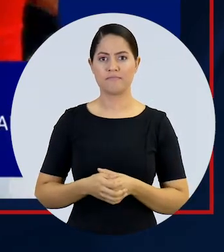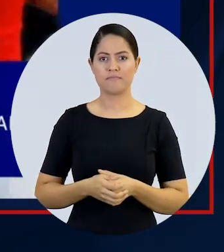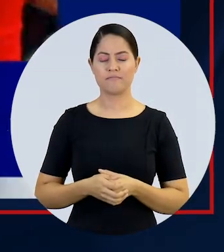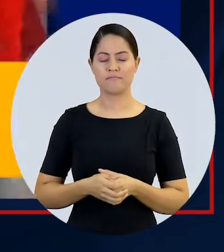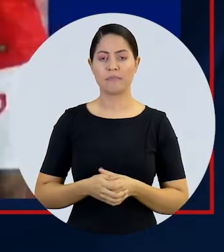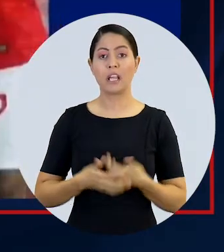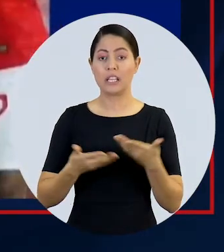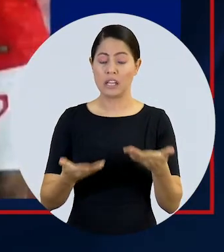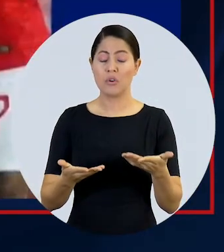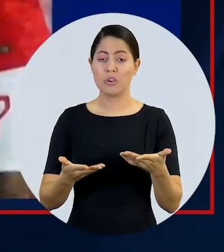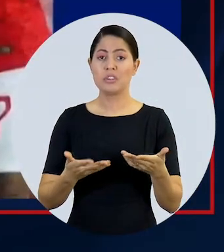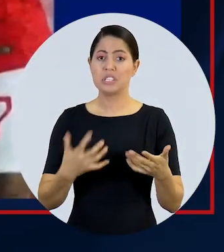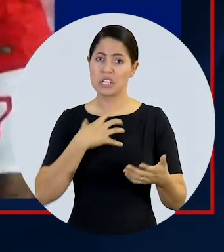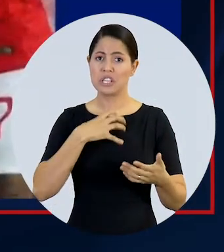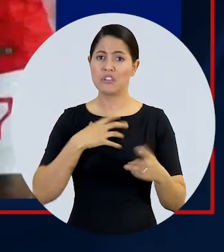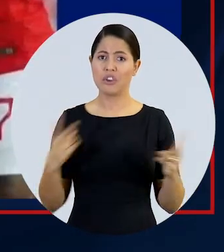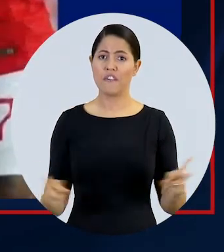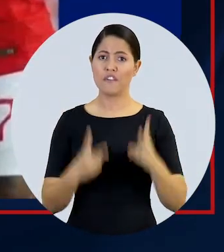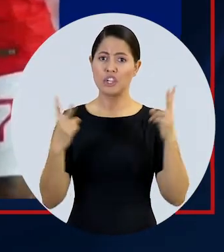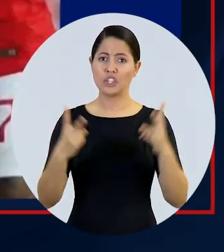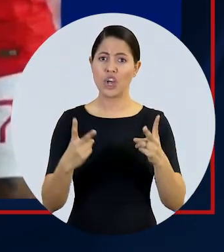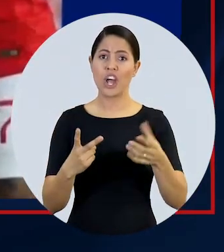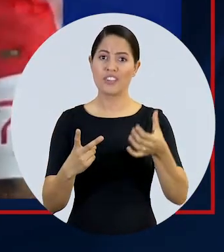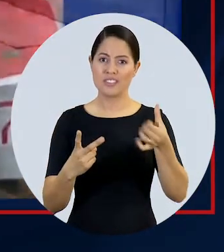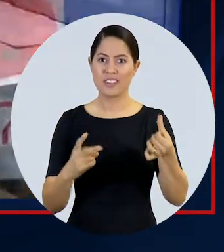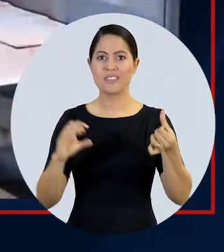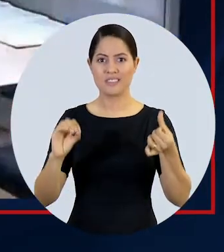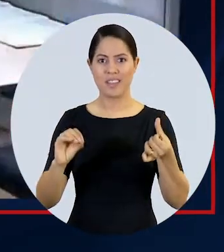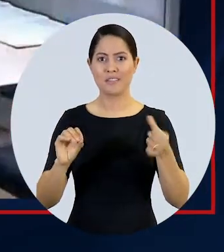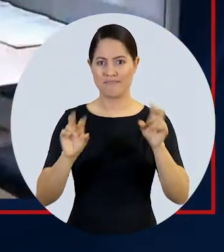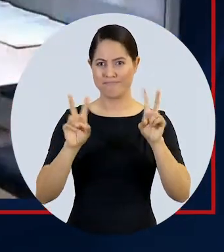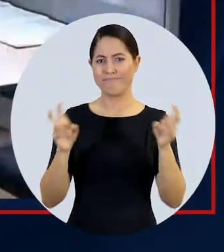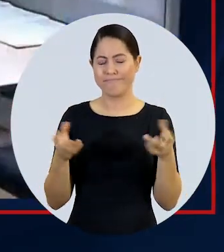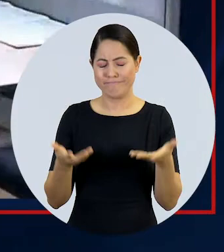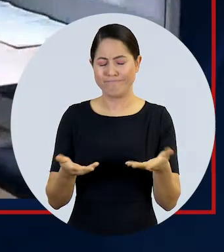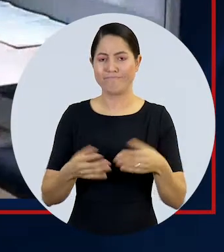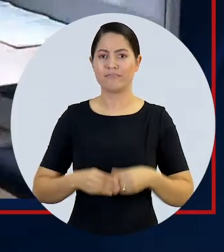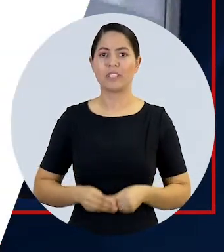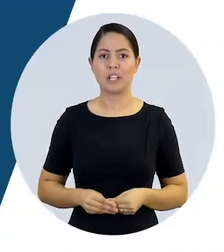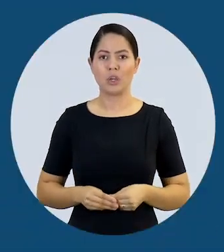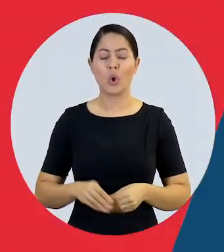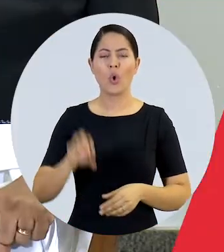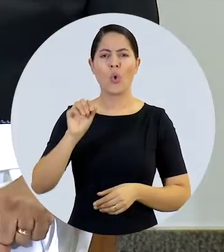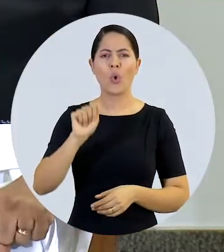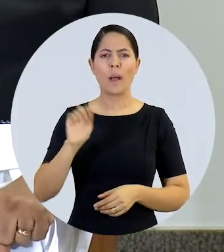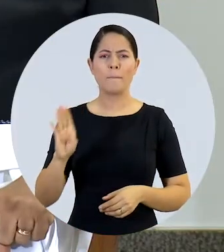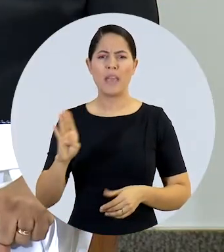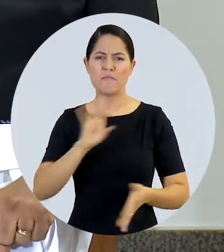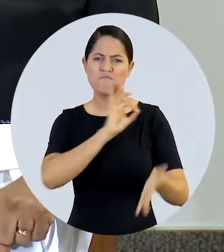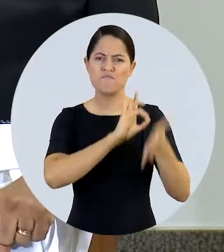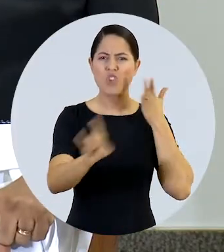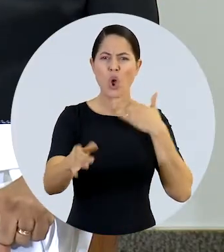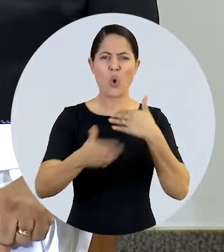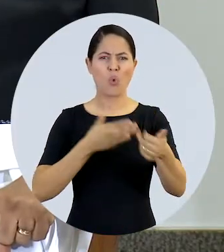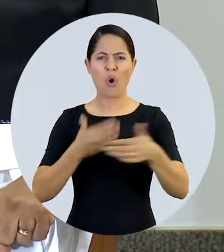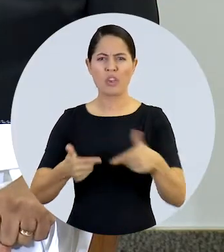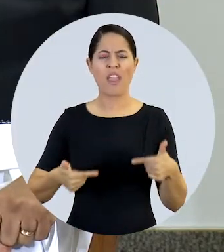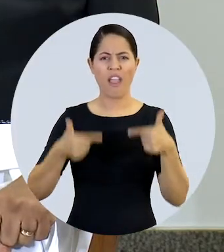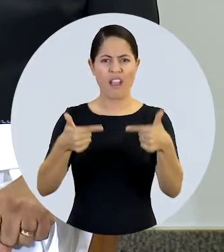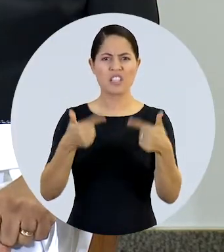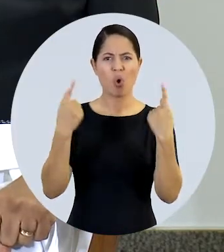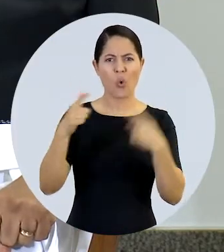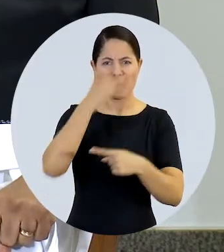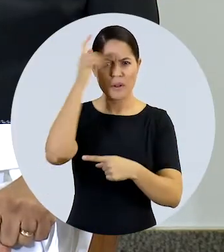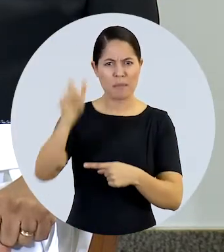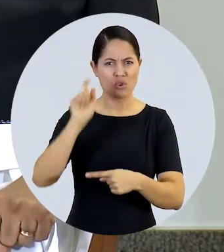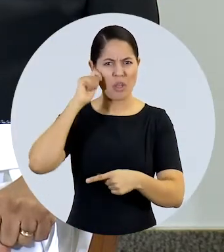Kane, contou que se sentiu orgulhoso com a vitória de 6-0 nessas circunstâncias. A OAB condena todo e qualquer